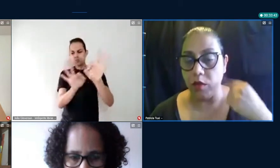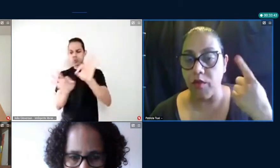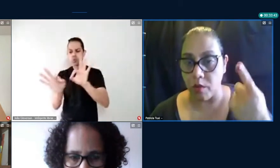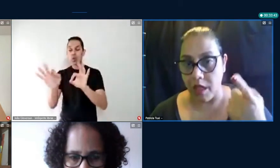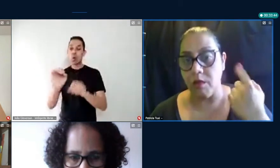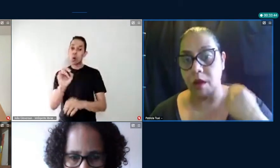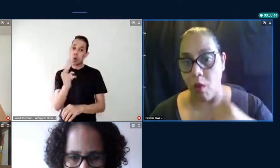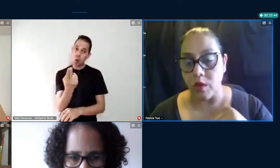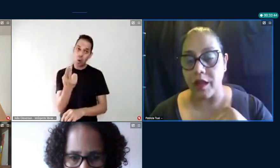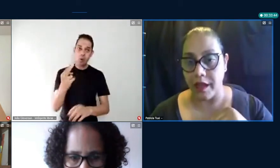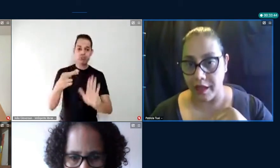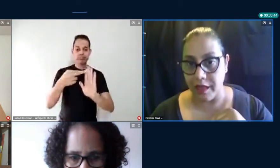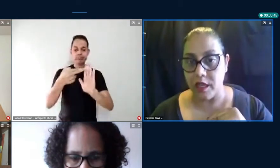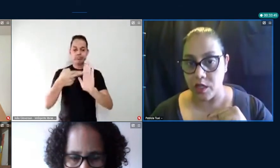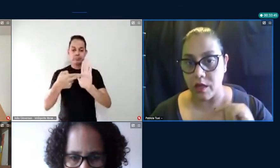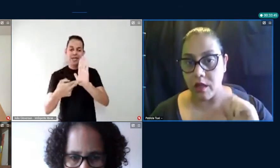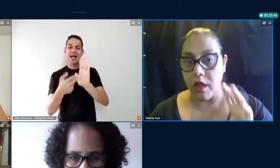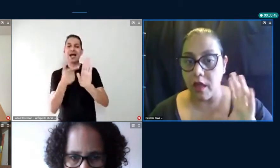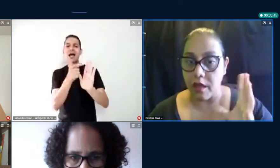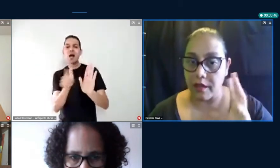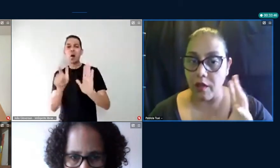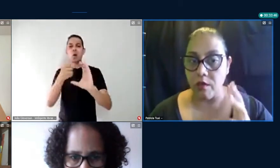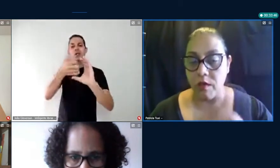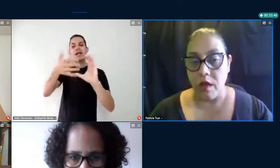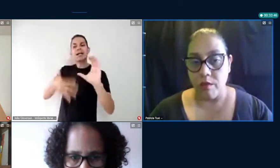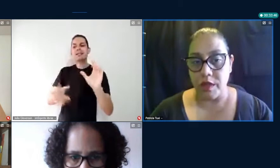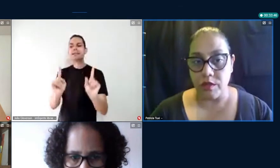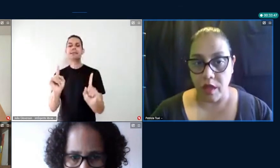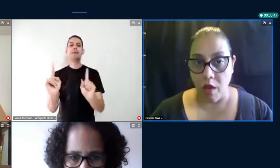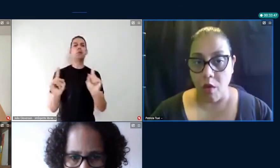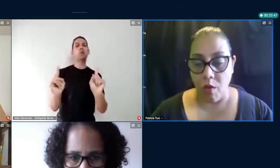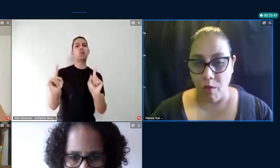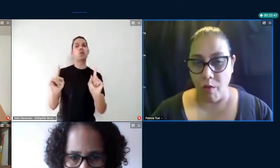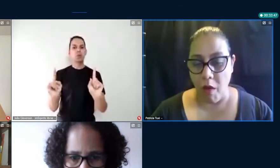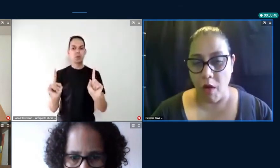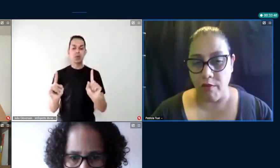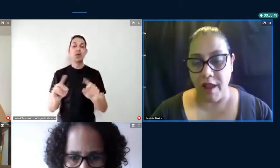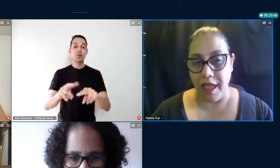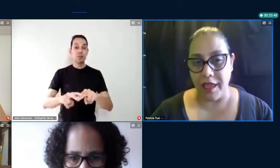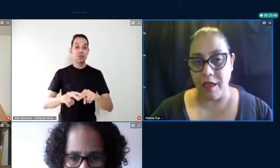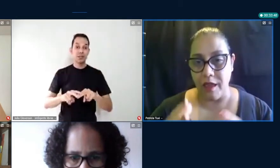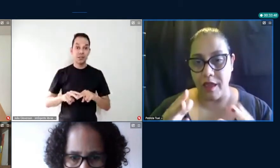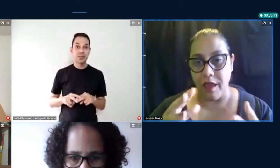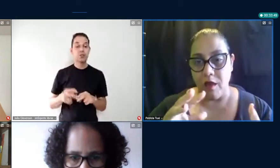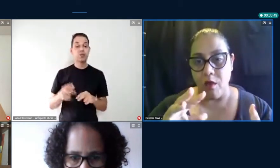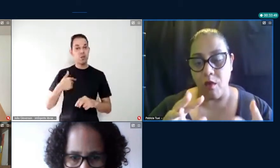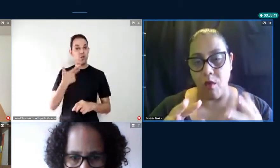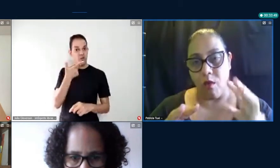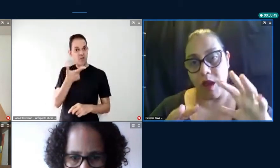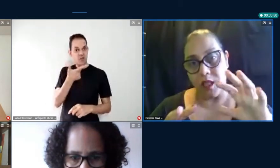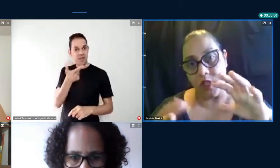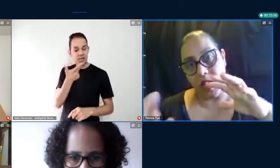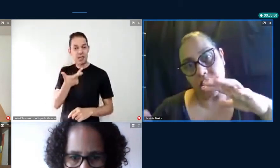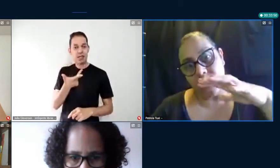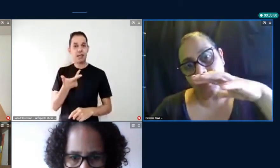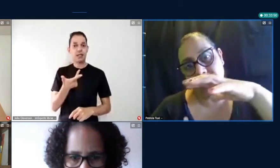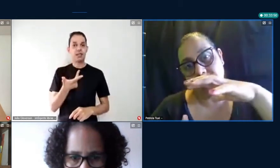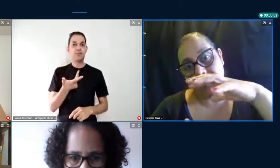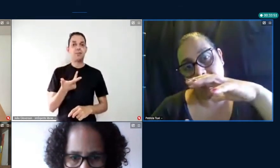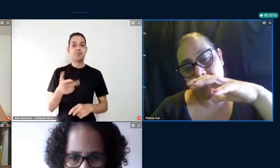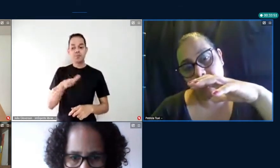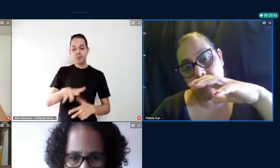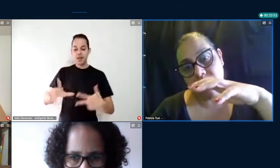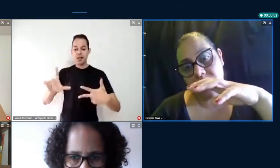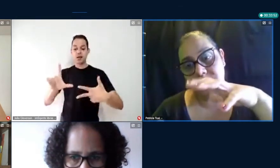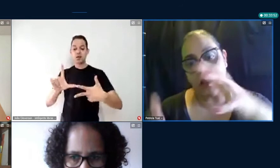requisito, eu vou ter uma outra característica. Então, por isso que eu uma hora falei que o legislativo